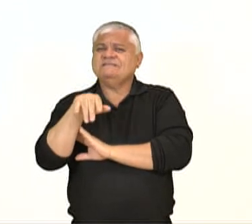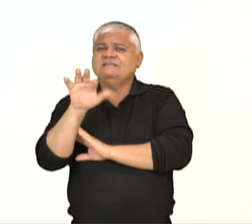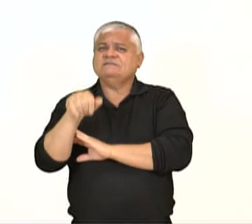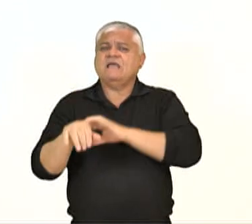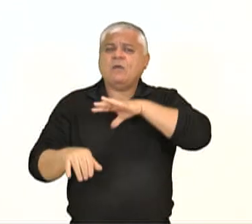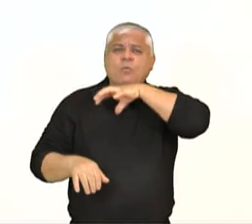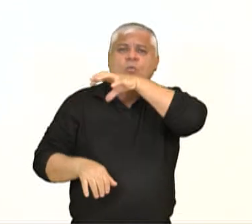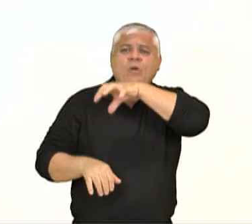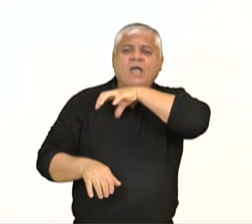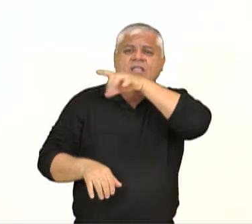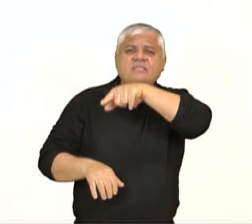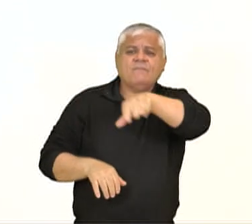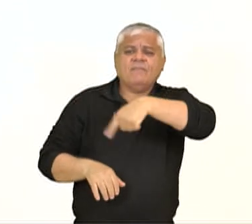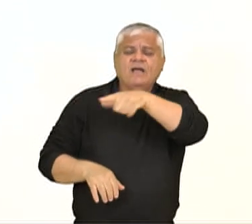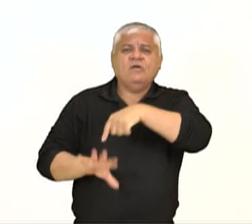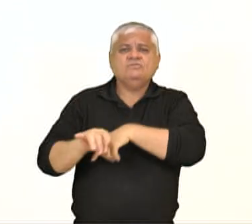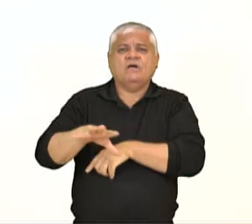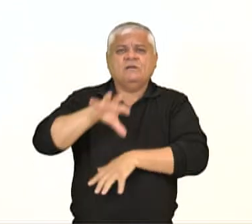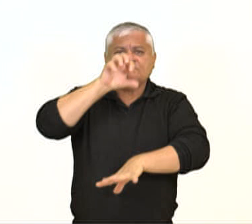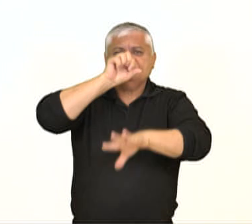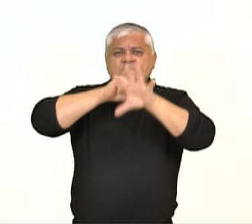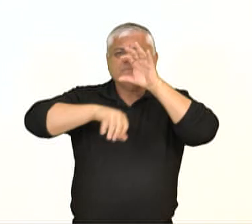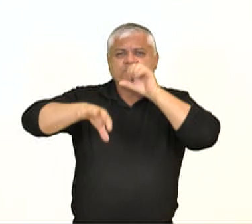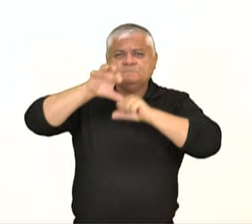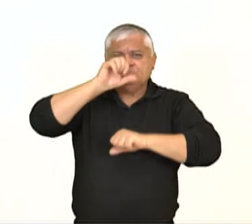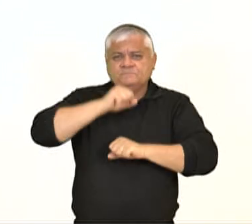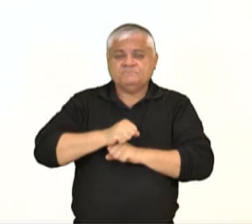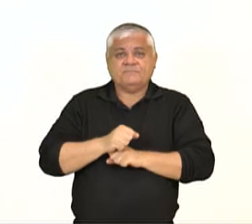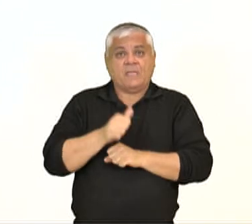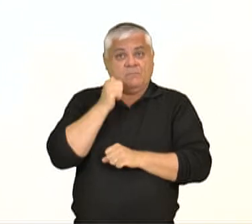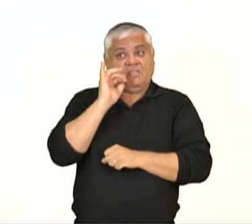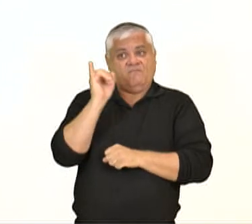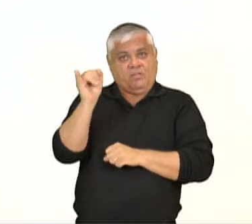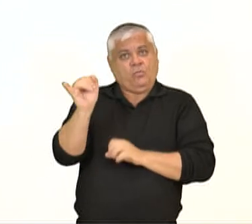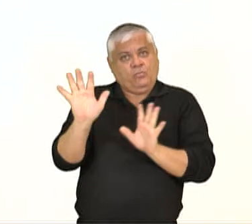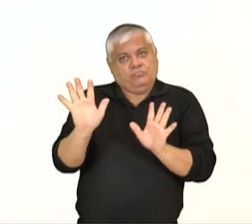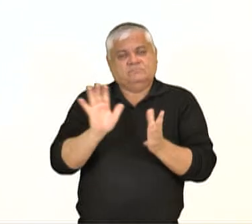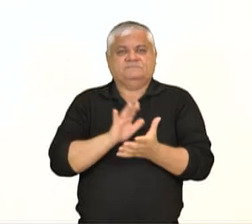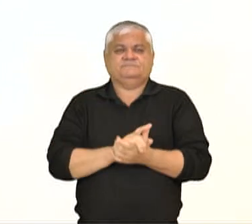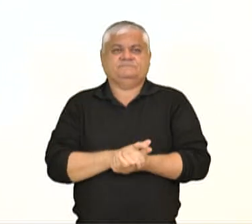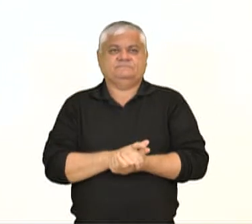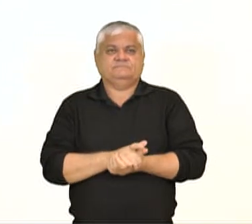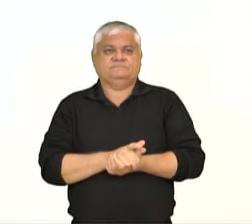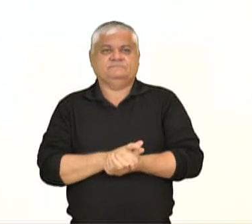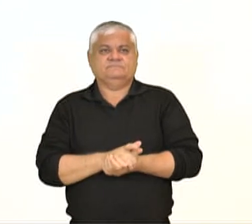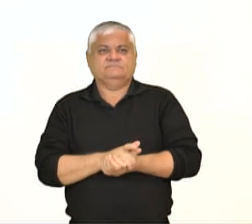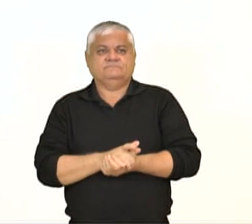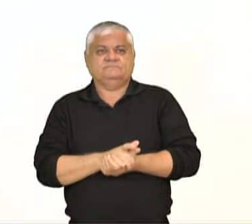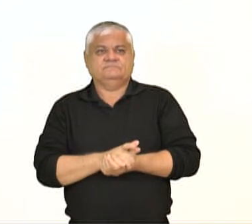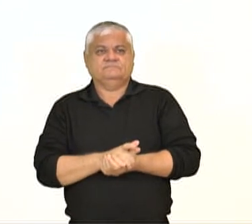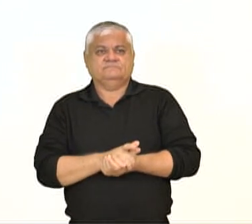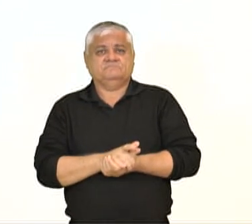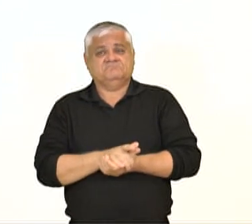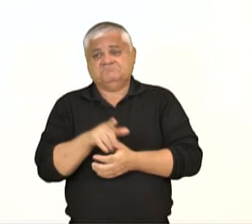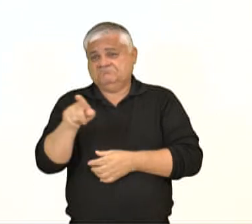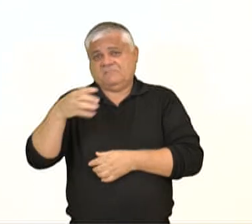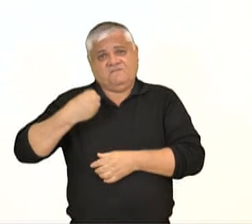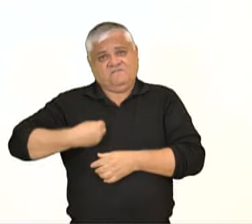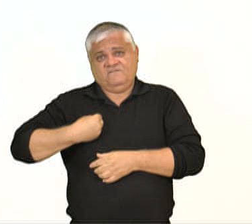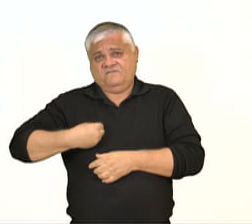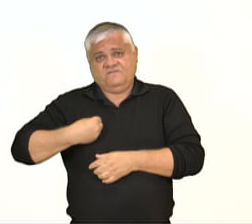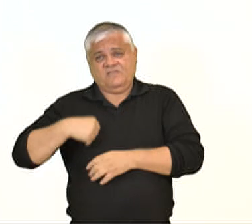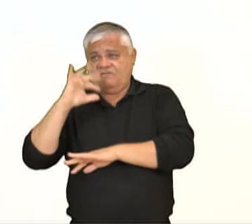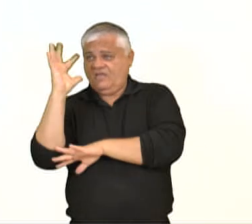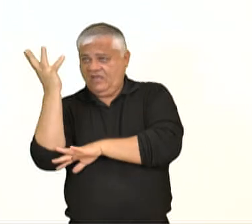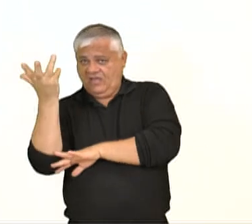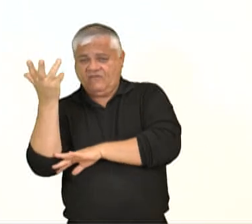animais apenas a respiração. Isso foi o que ela contou para a mãe dela. É assim que eles vivem, cada